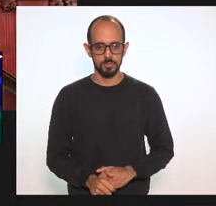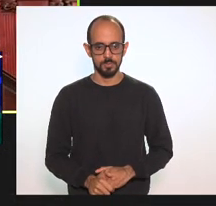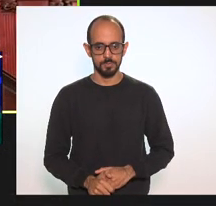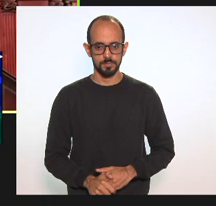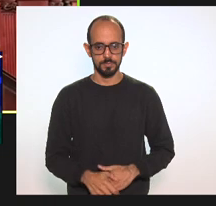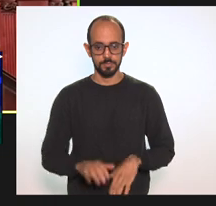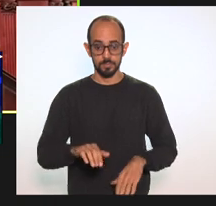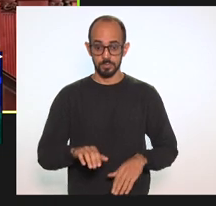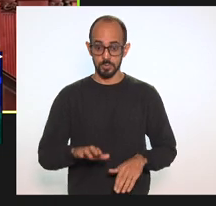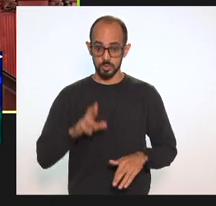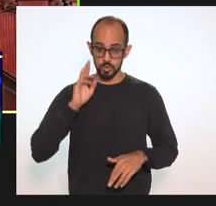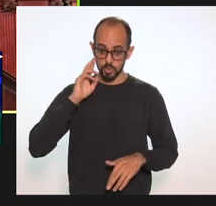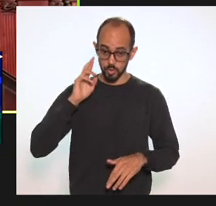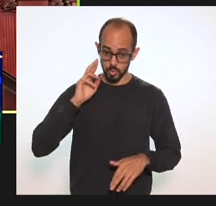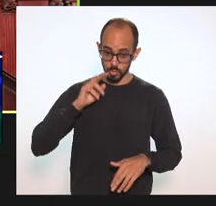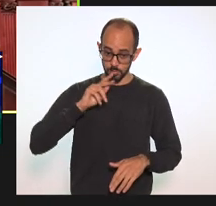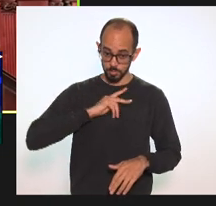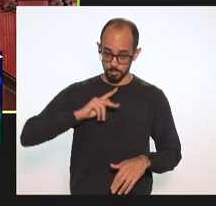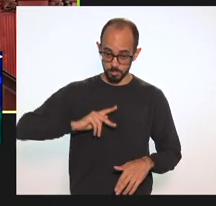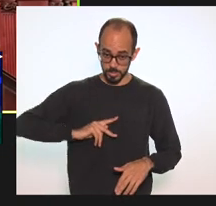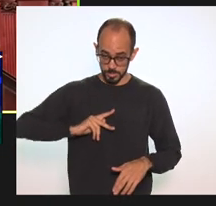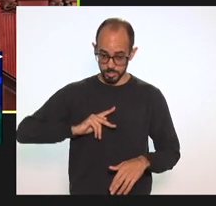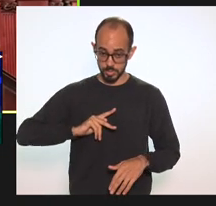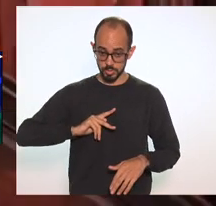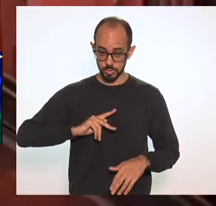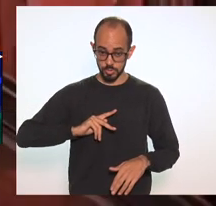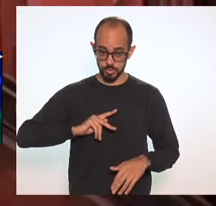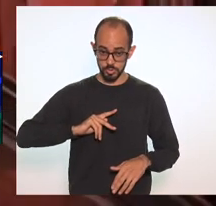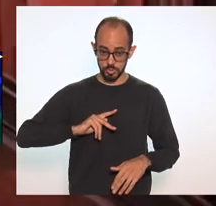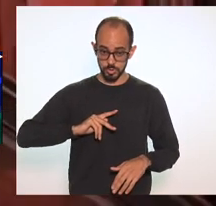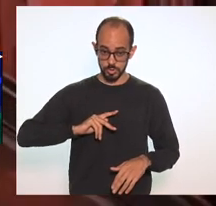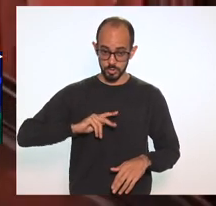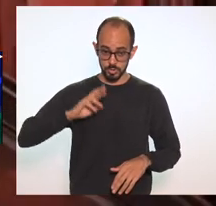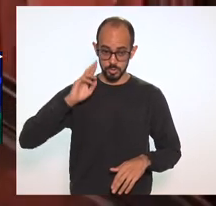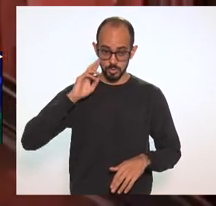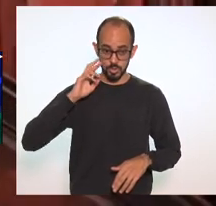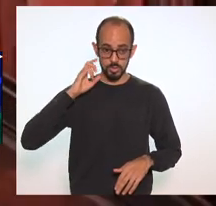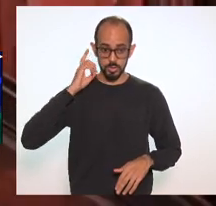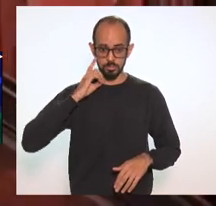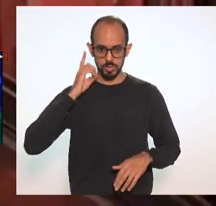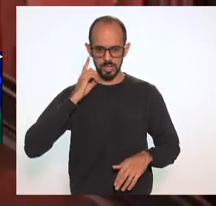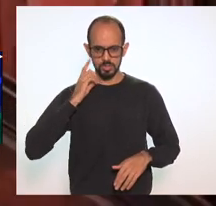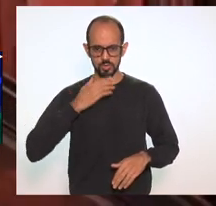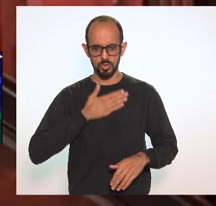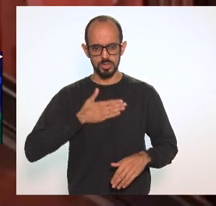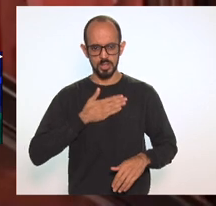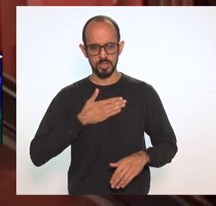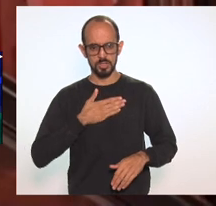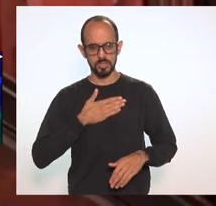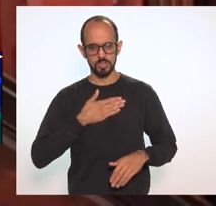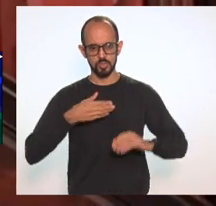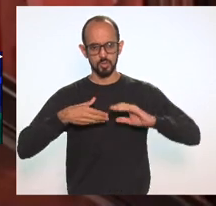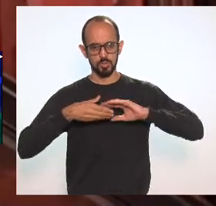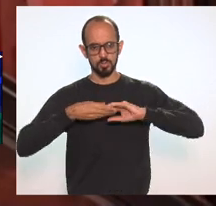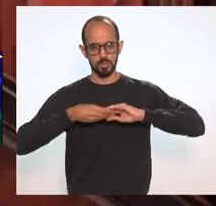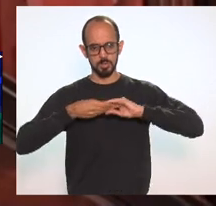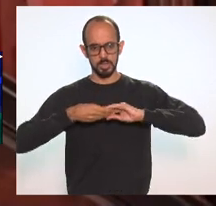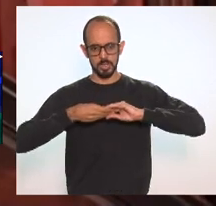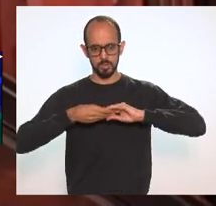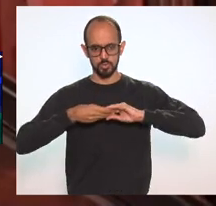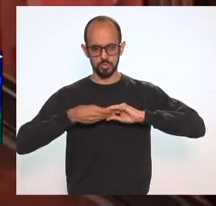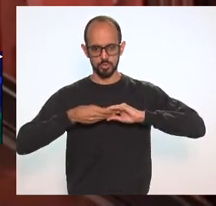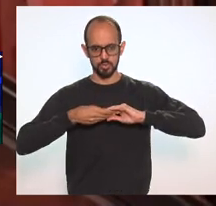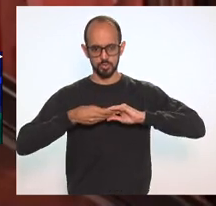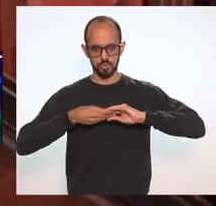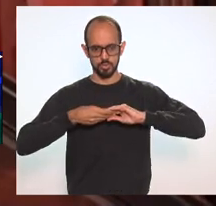o senhor presidente senhores deputados e deputadas gostaria de cumprimentá-los o senhor